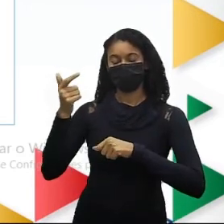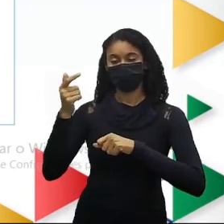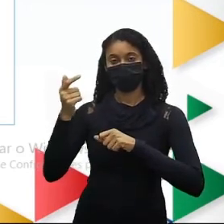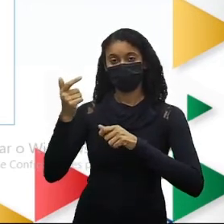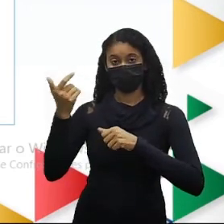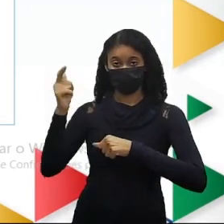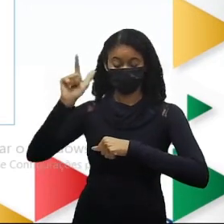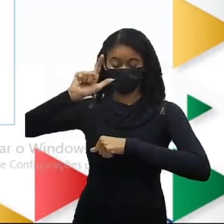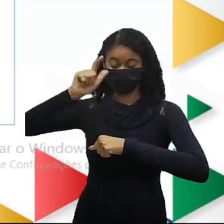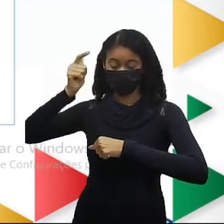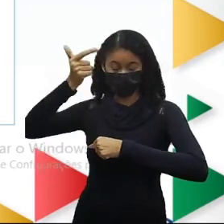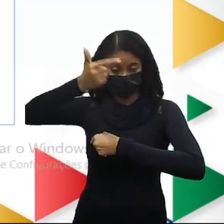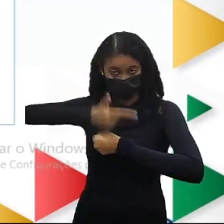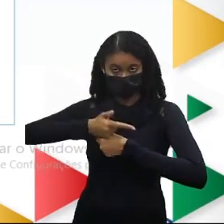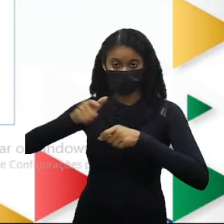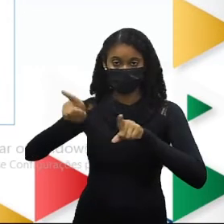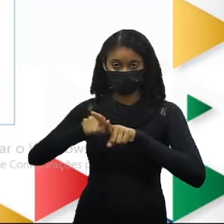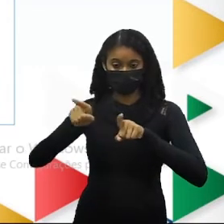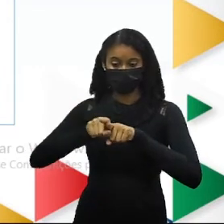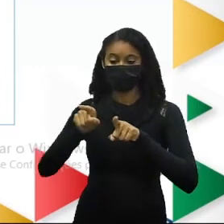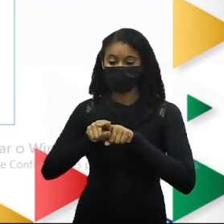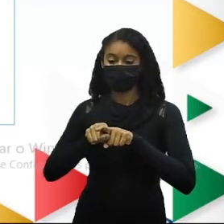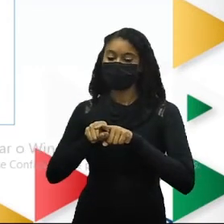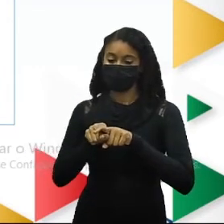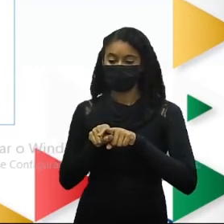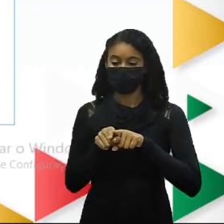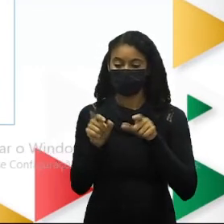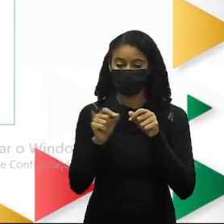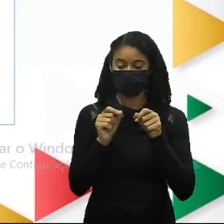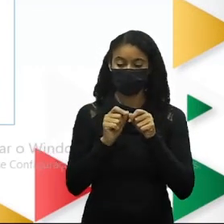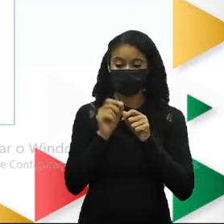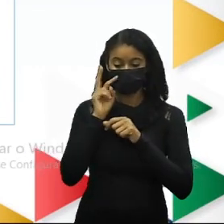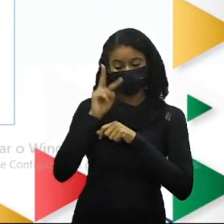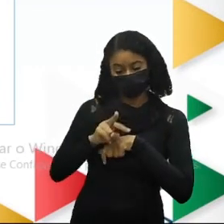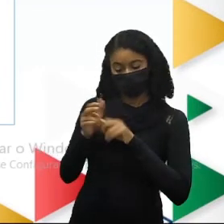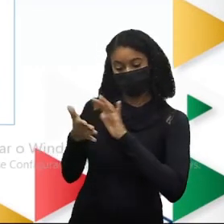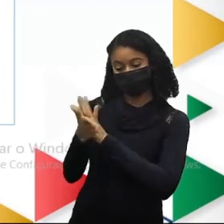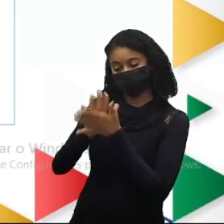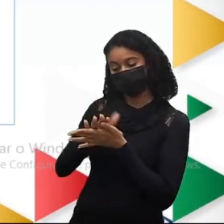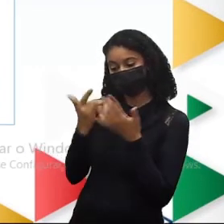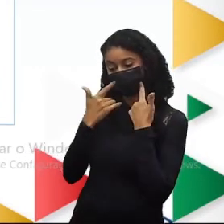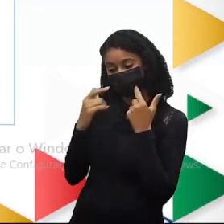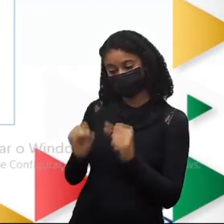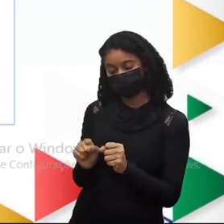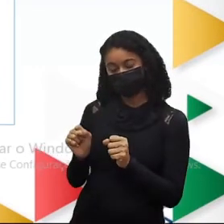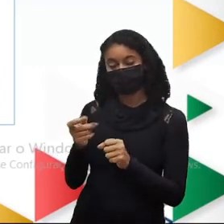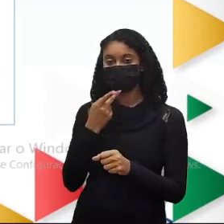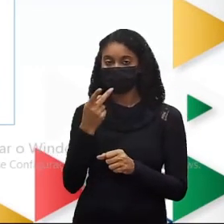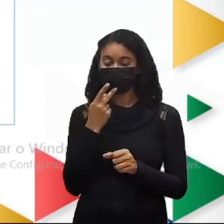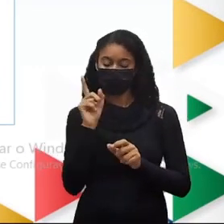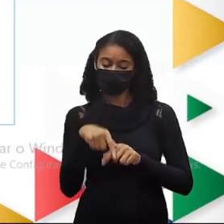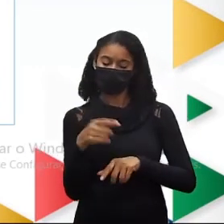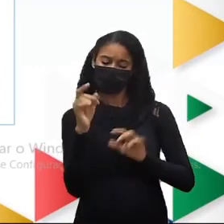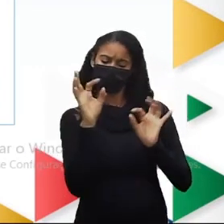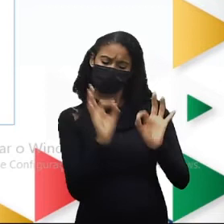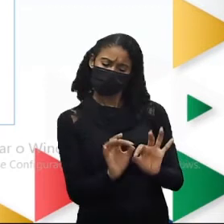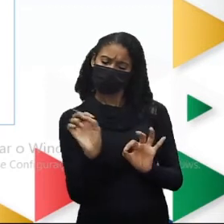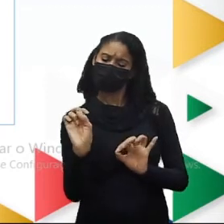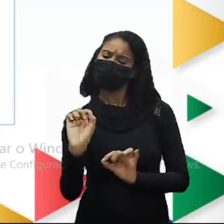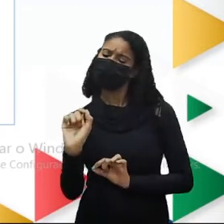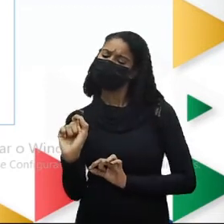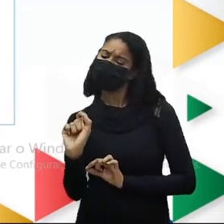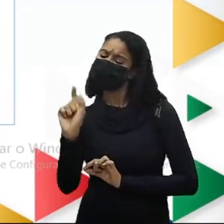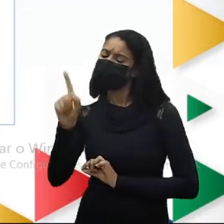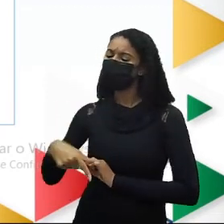se mascara em afirmações como certo ou errado. Olhando para mim, é importante